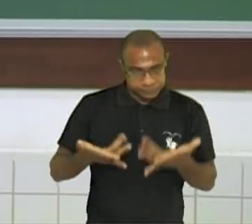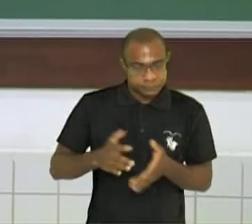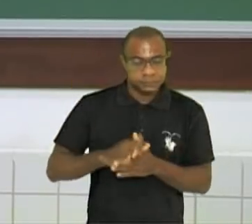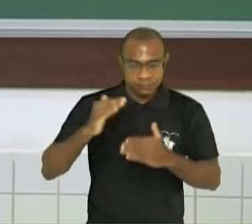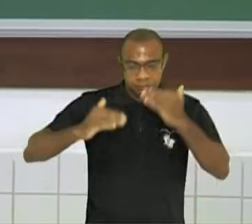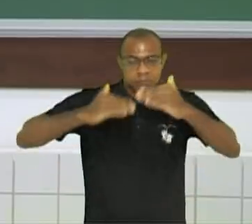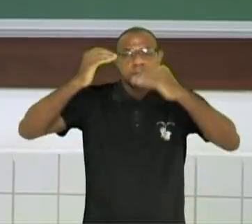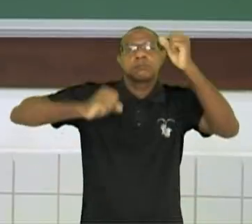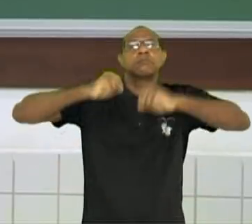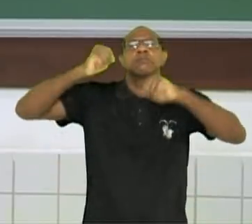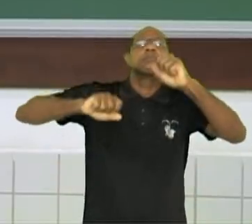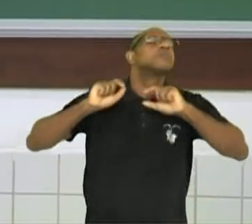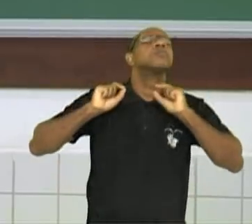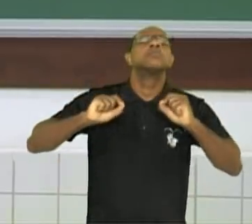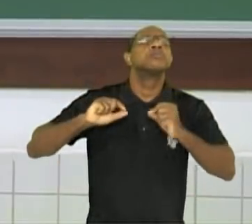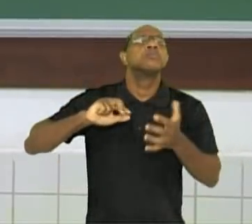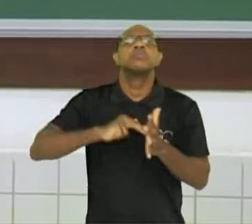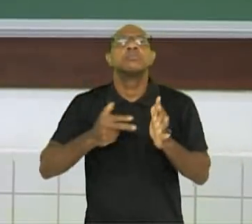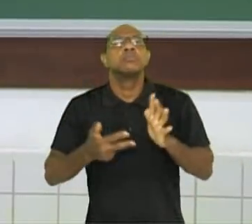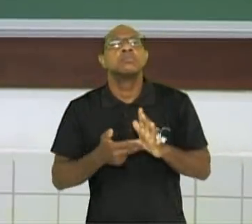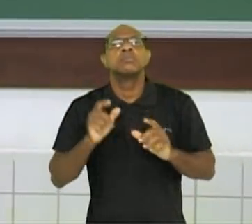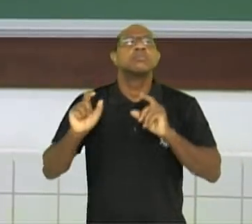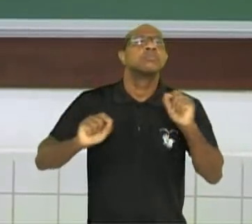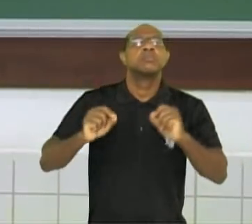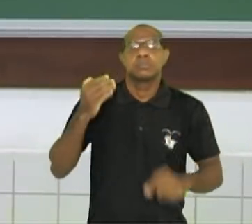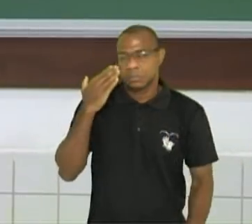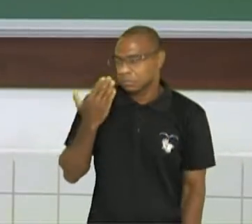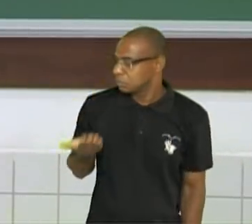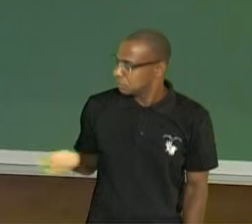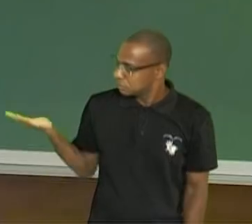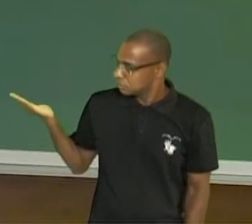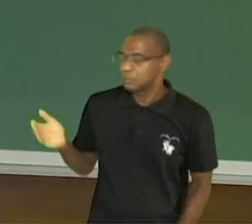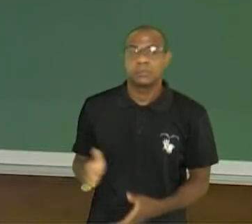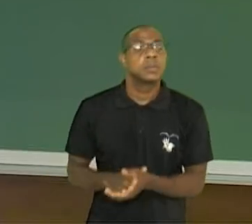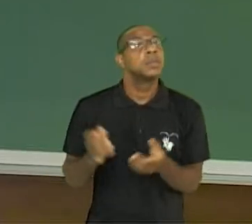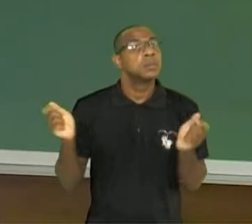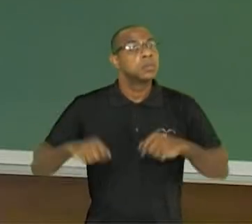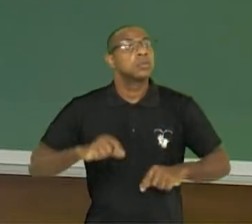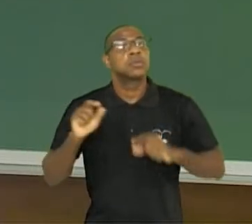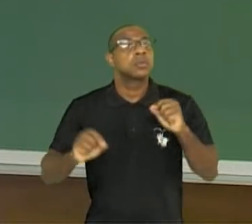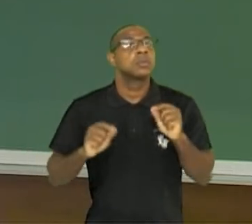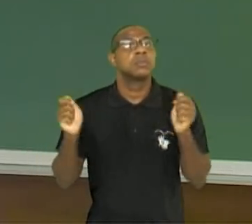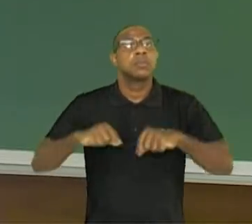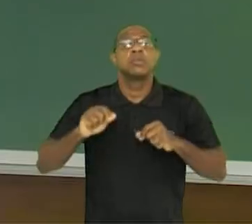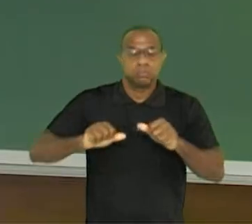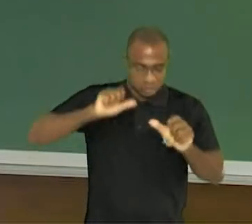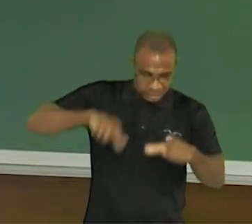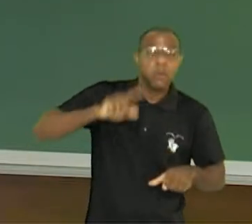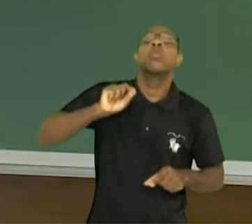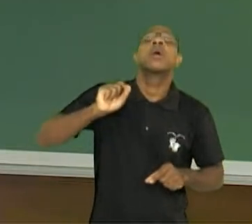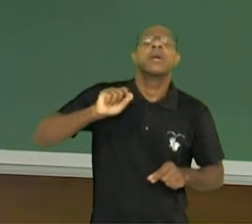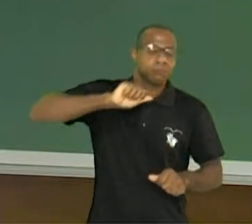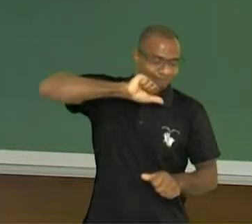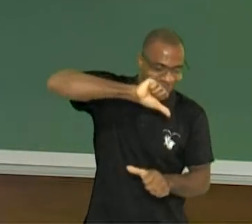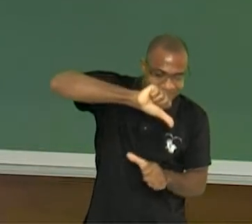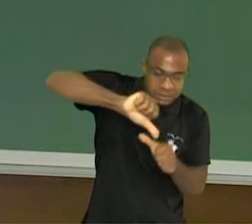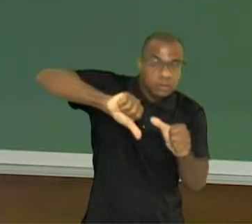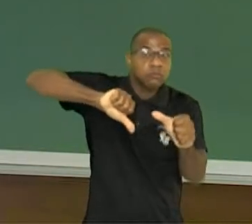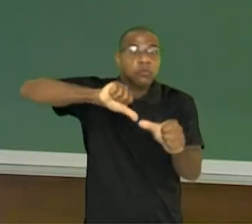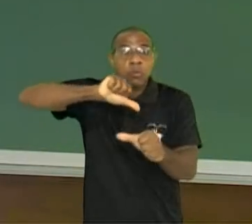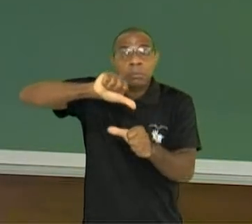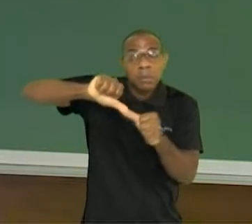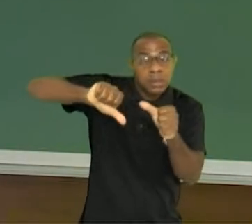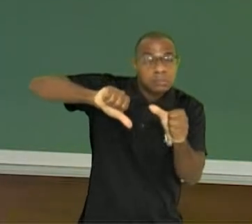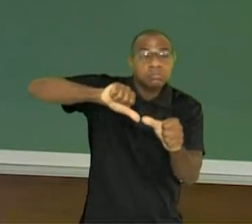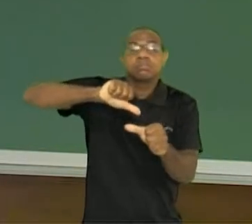que é Revolução Industrial? Está aí na sua tela. Ela pode ser definida como uma transformação sem